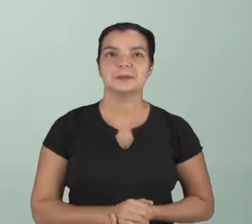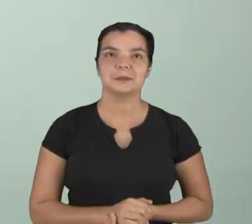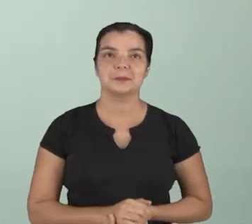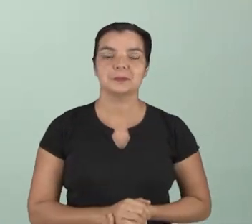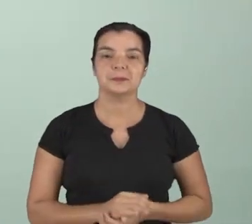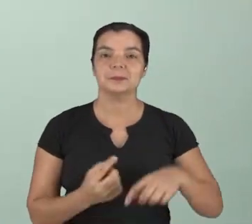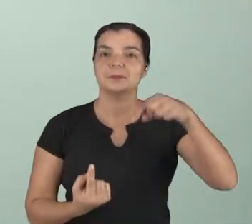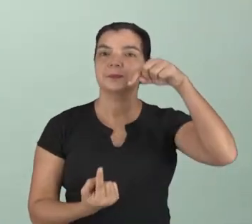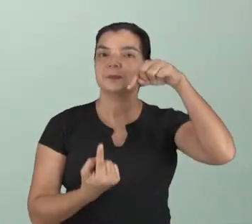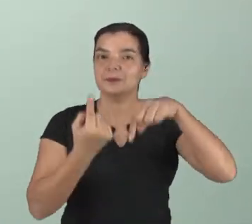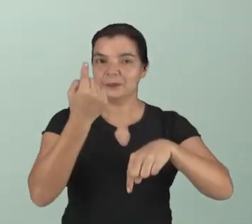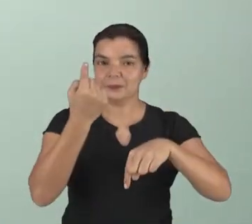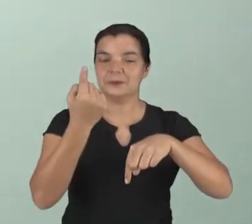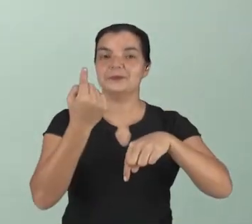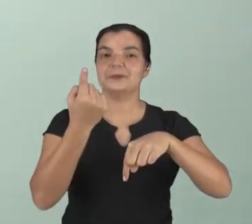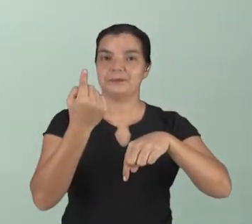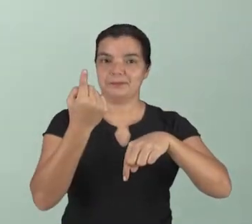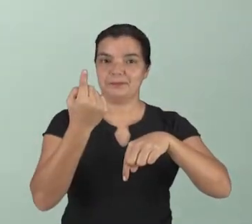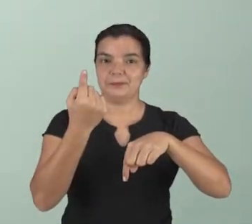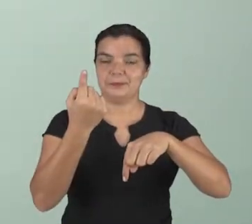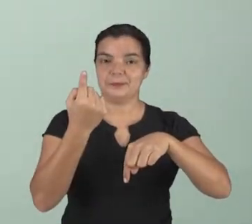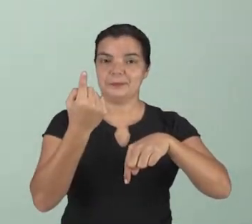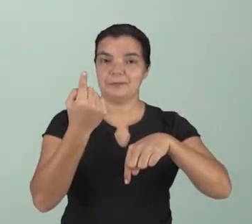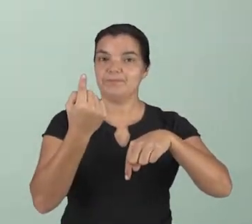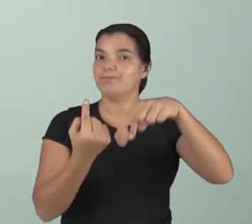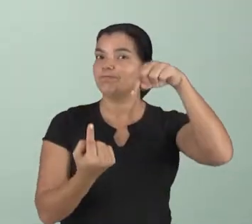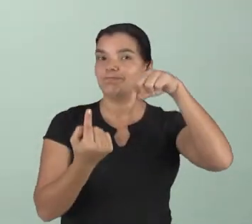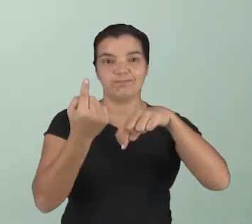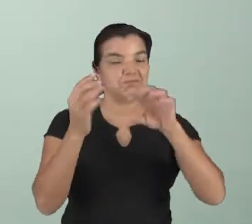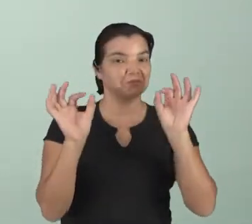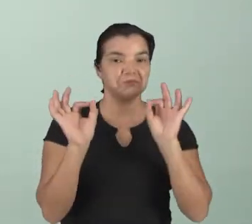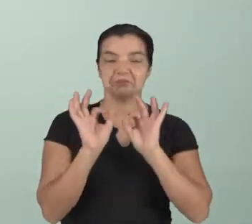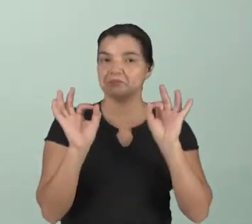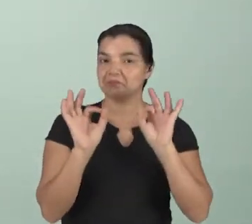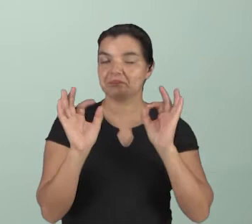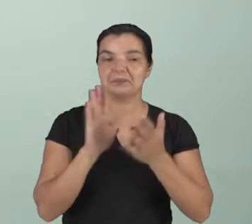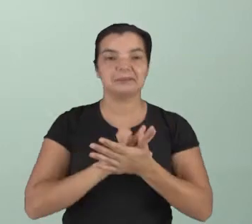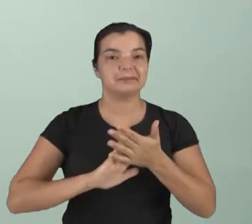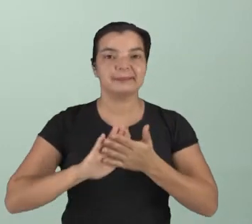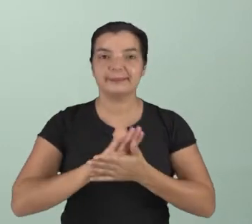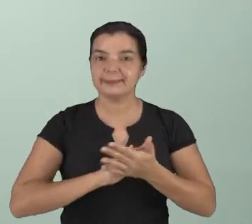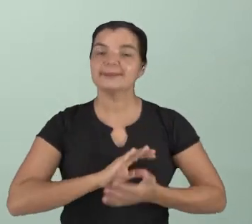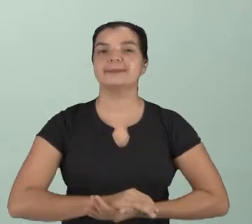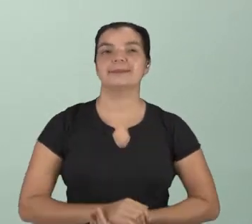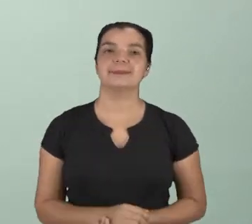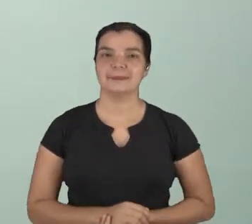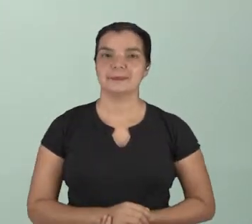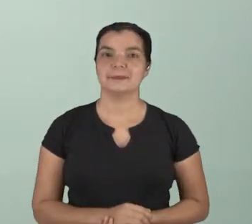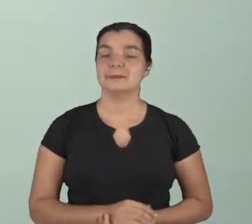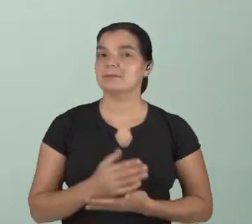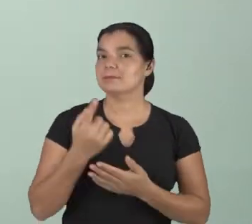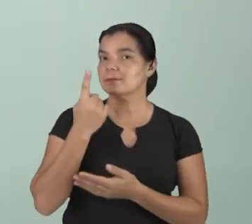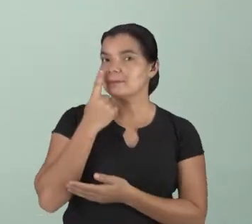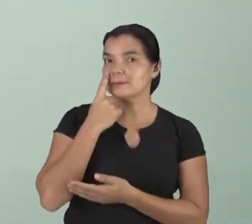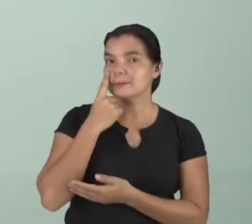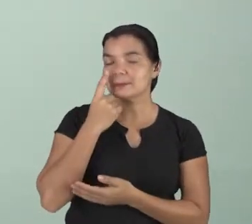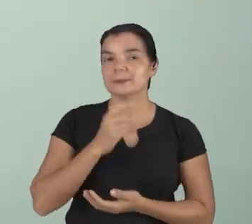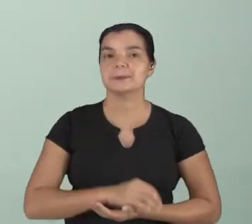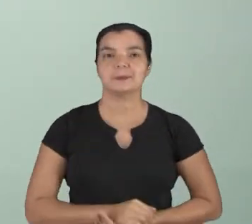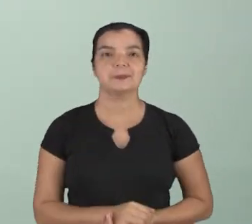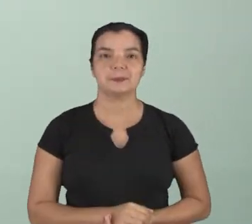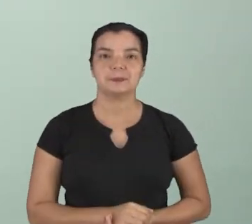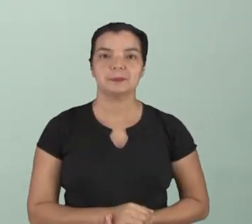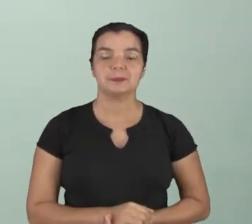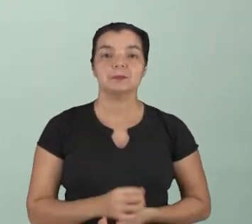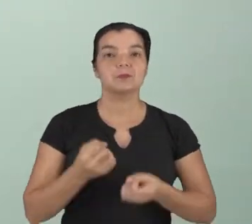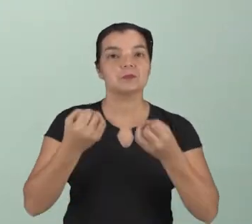sobre proporcionalidade inversa e não proporcionalidade. Então, olha só,